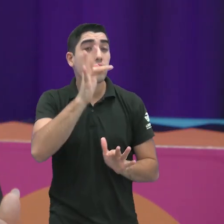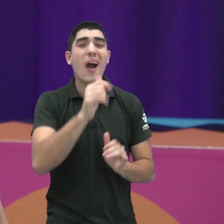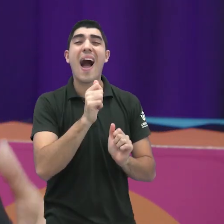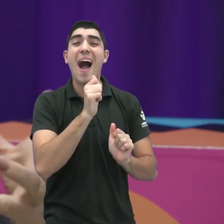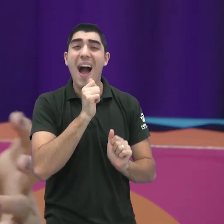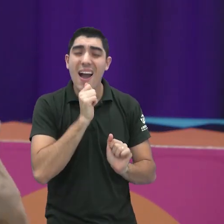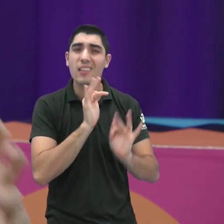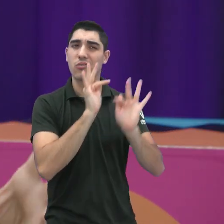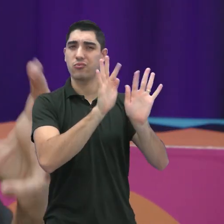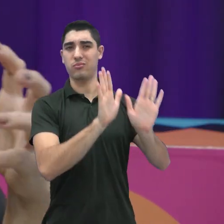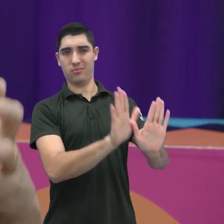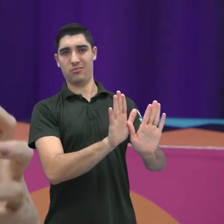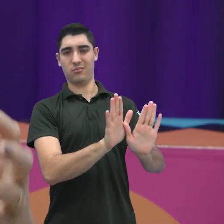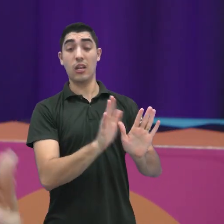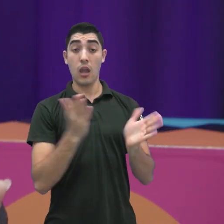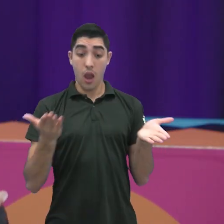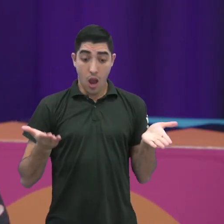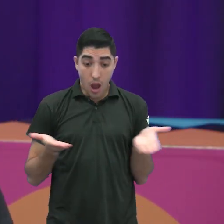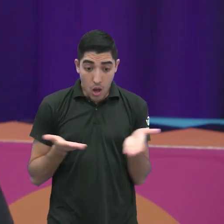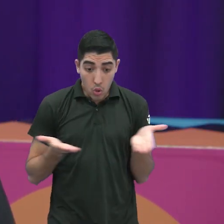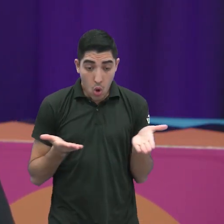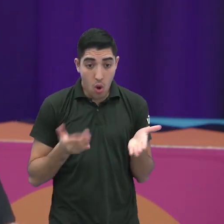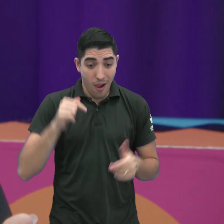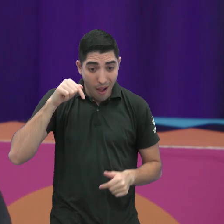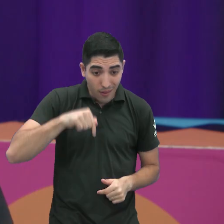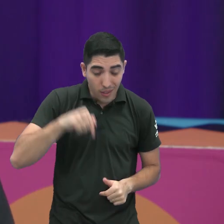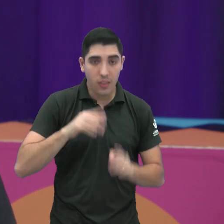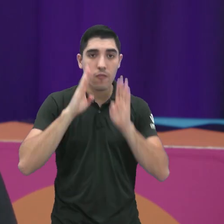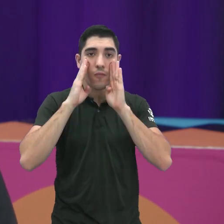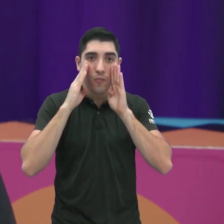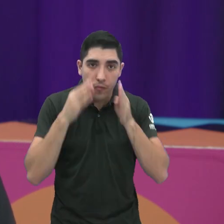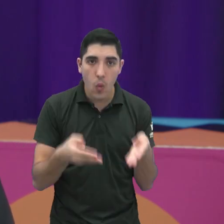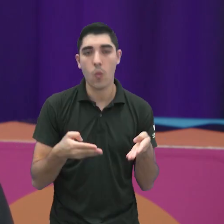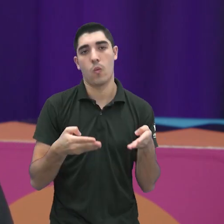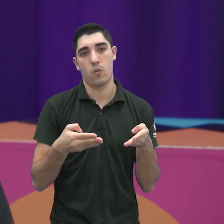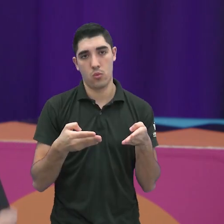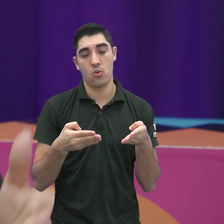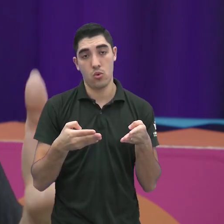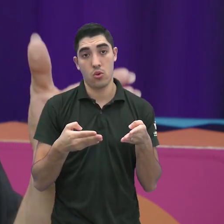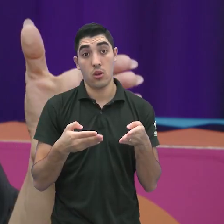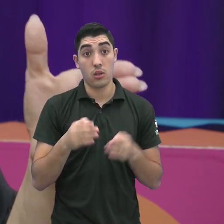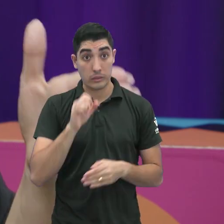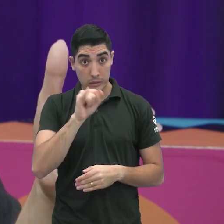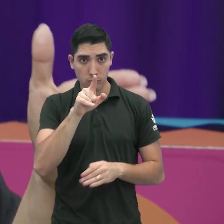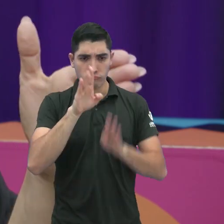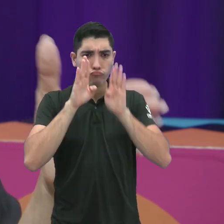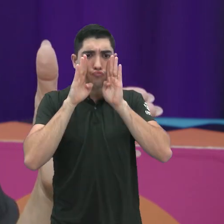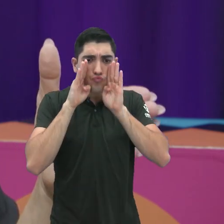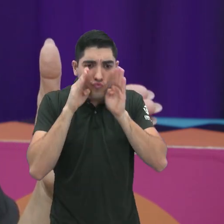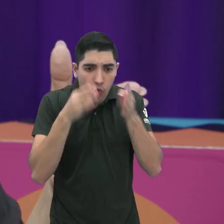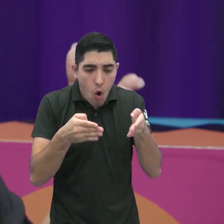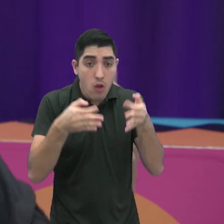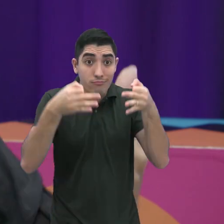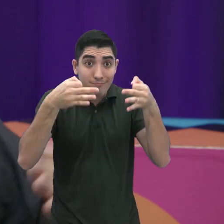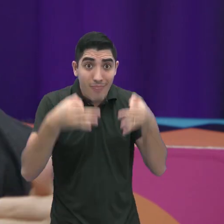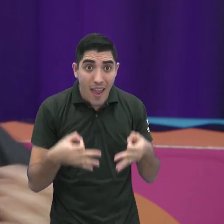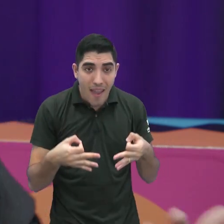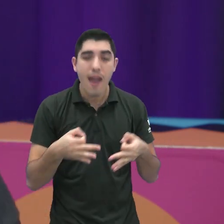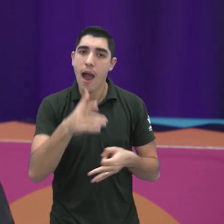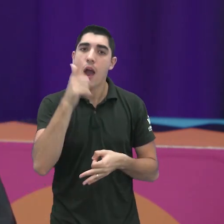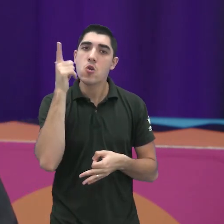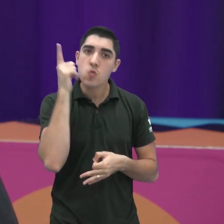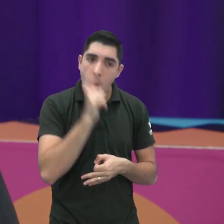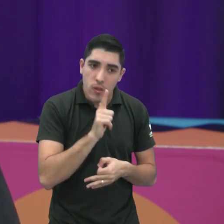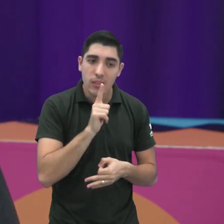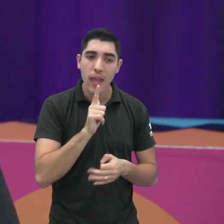vir. Então, quando eu consigo focar no aqui e no agora, eu consigo limitar toda